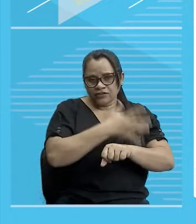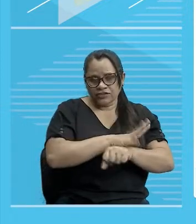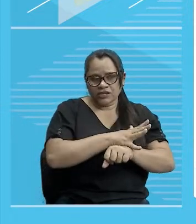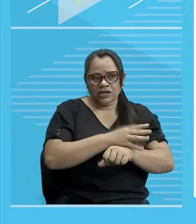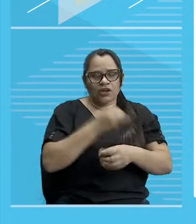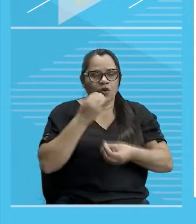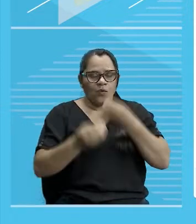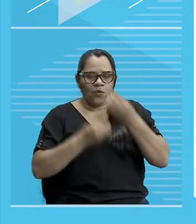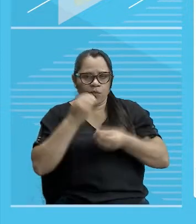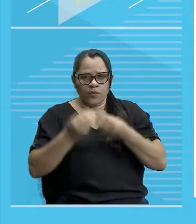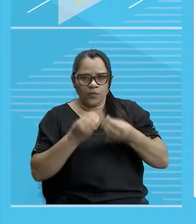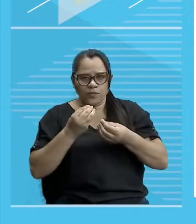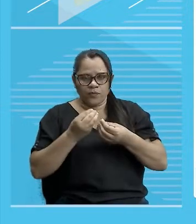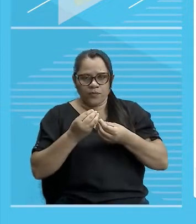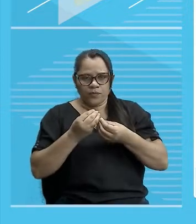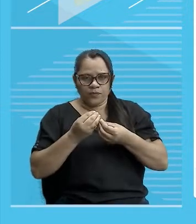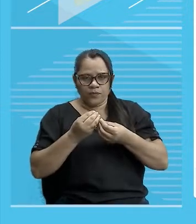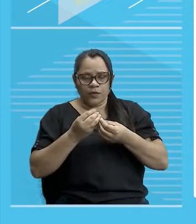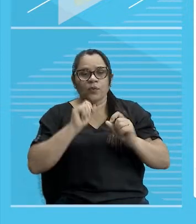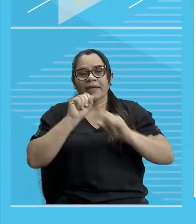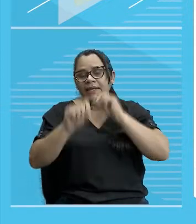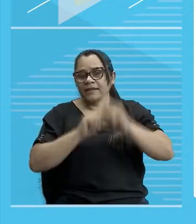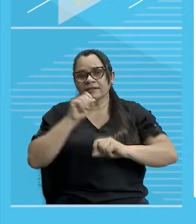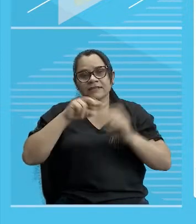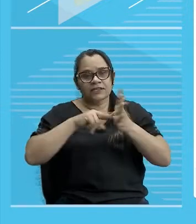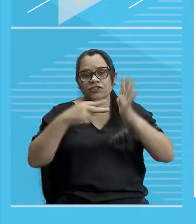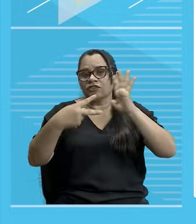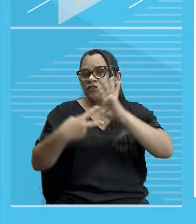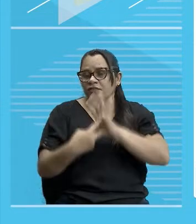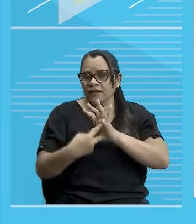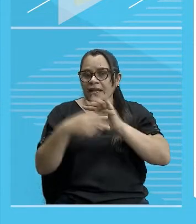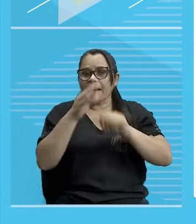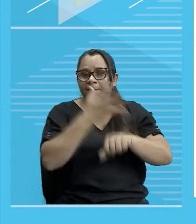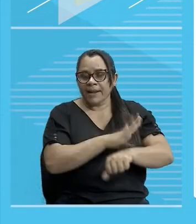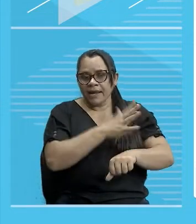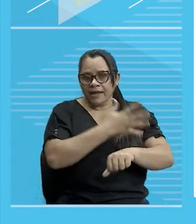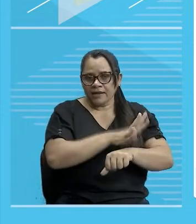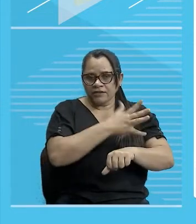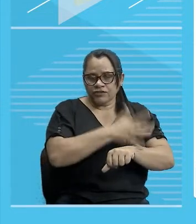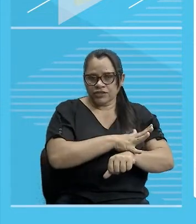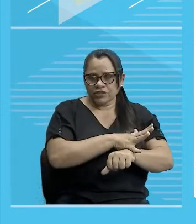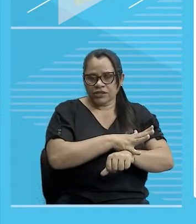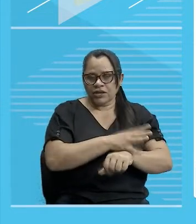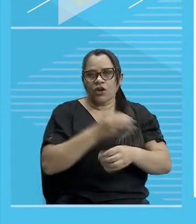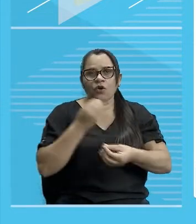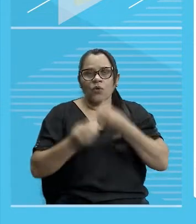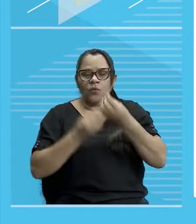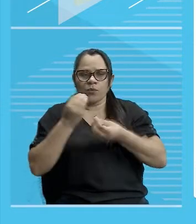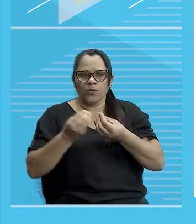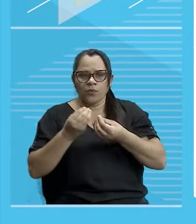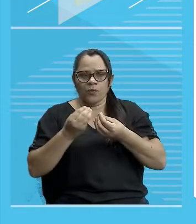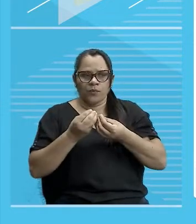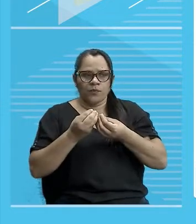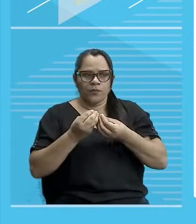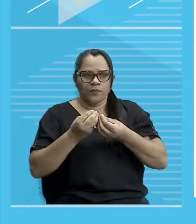alunos que essa execução Professor vocês vão fazer a execução